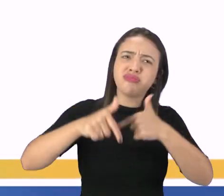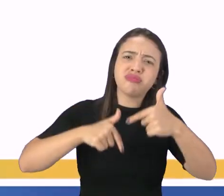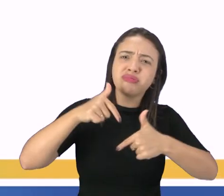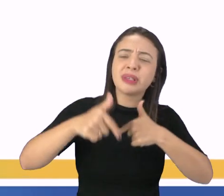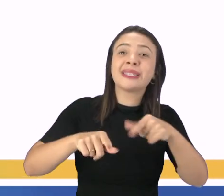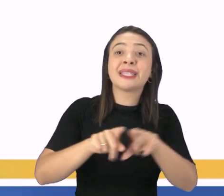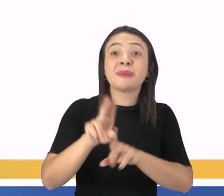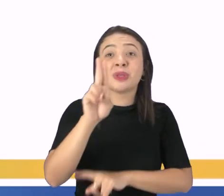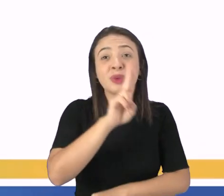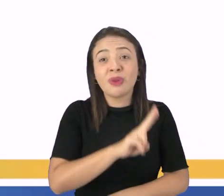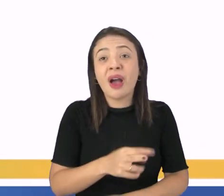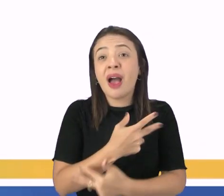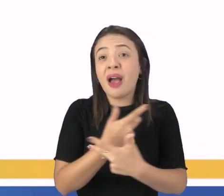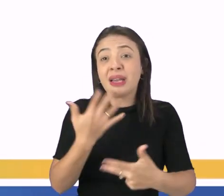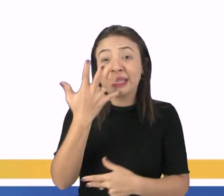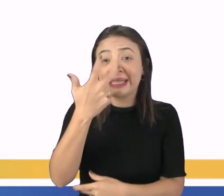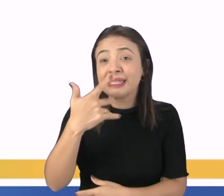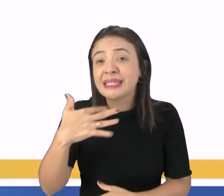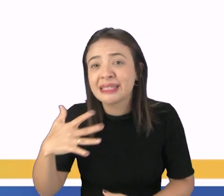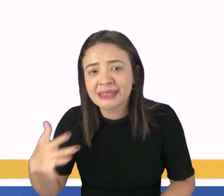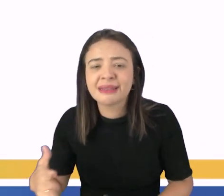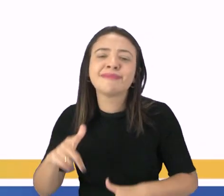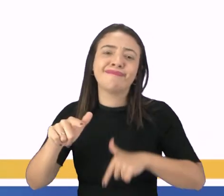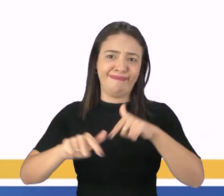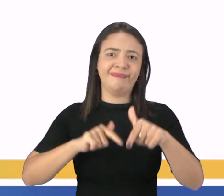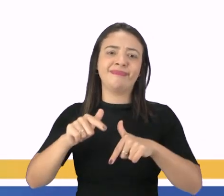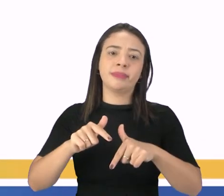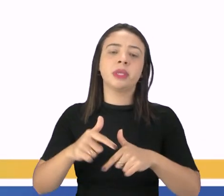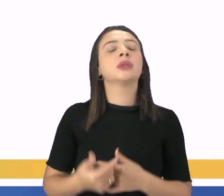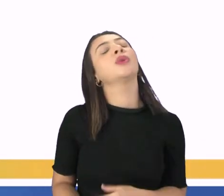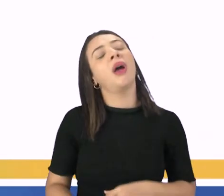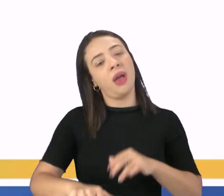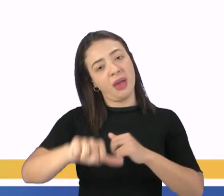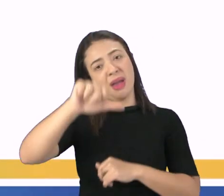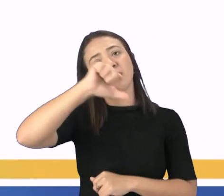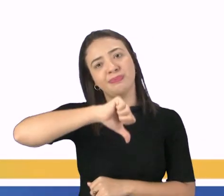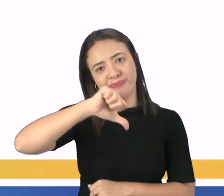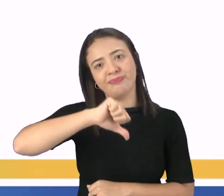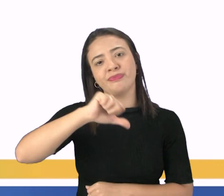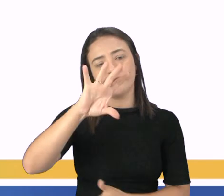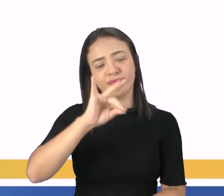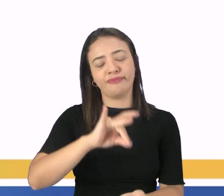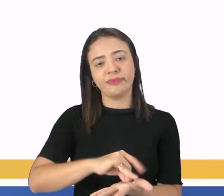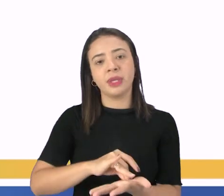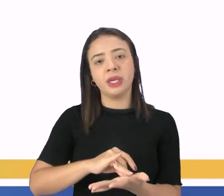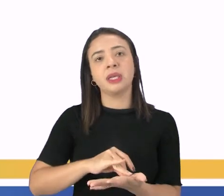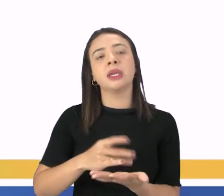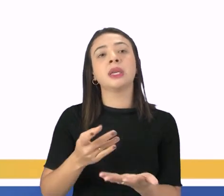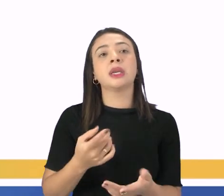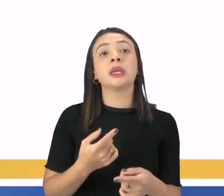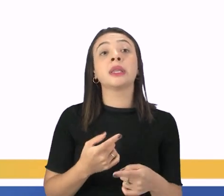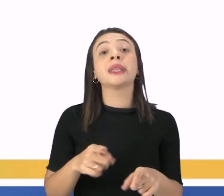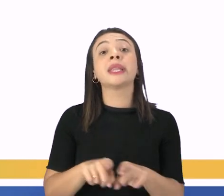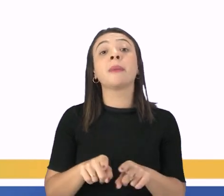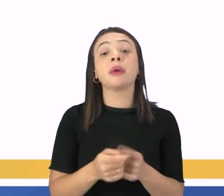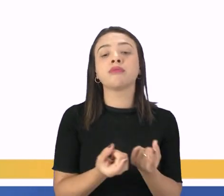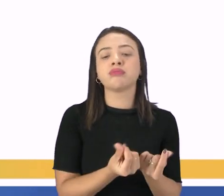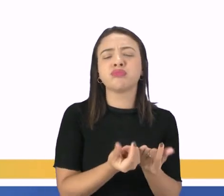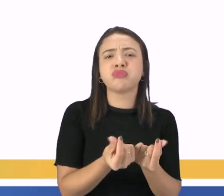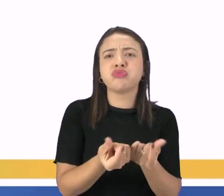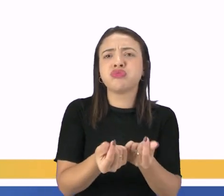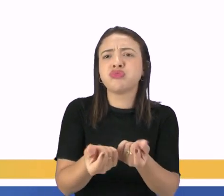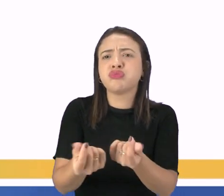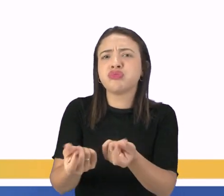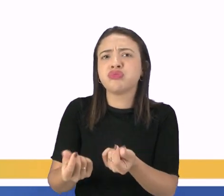de obra infantil. Essa é uma das características negativas desses tigres asiáticos. Investimento em educação e